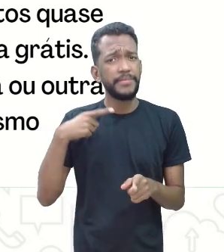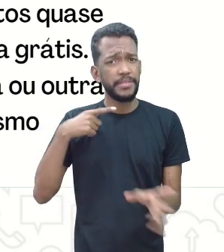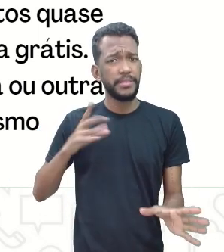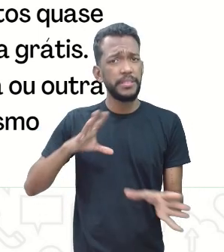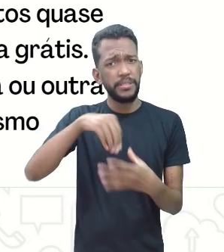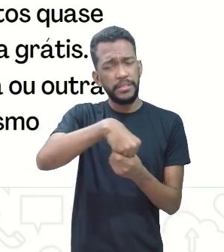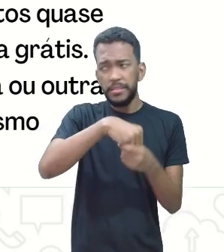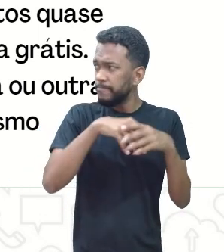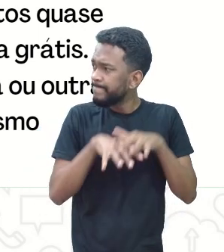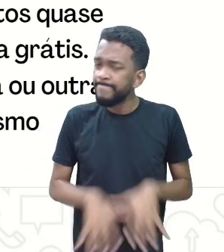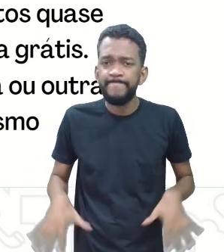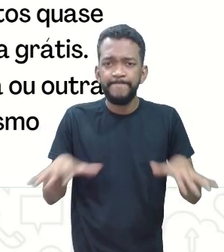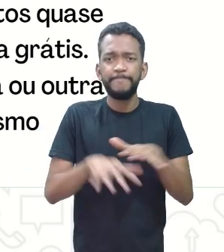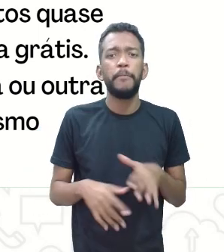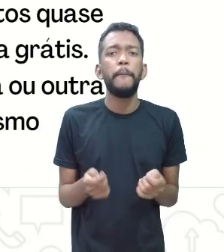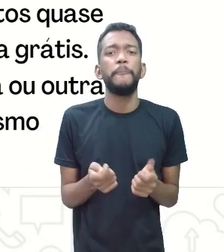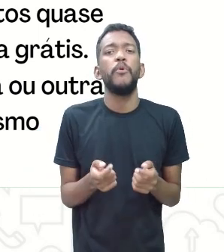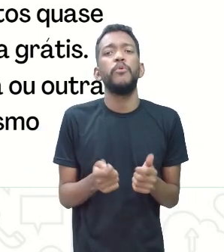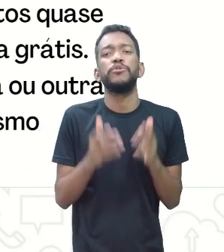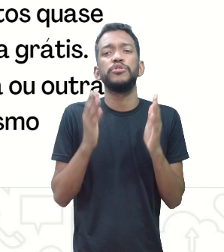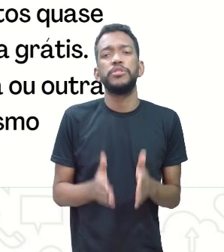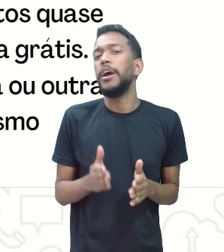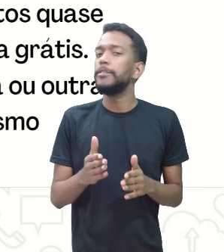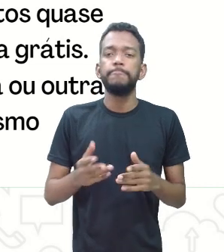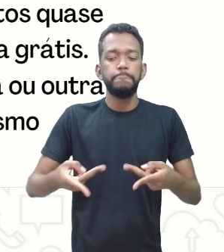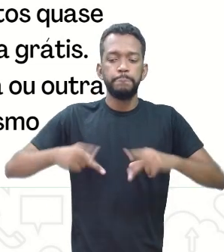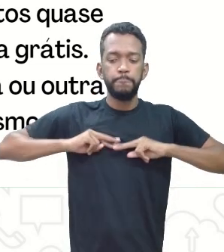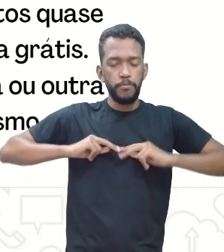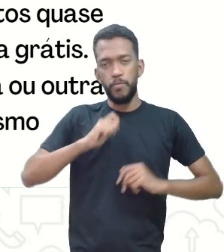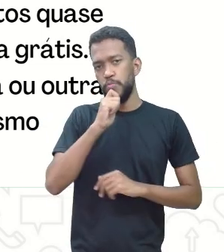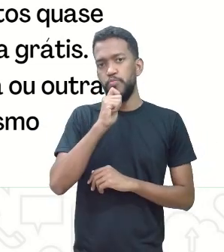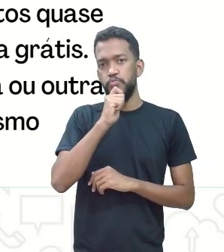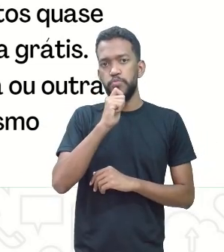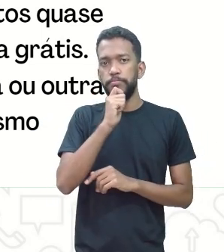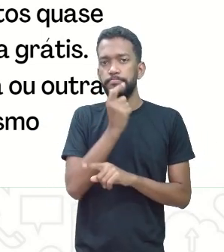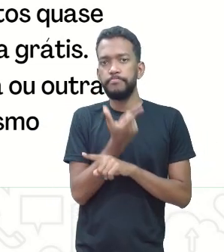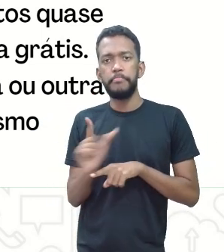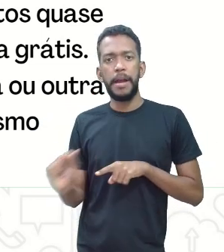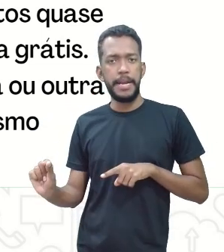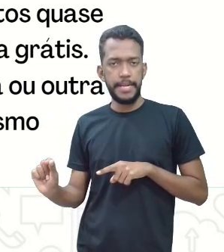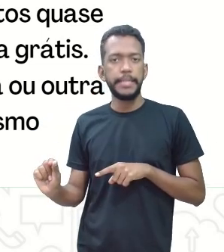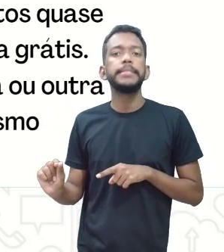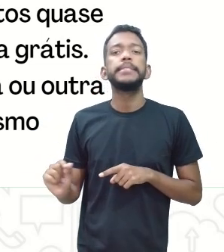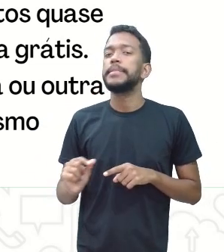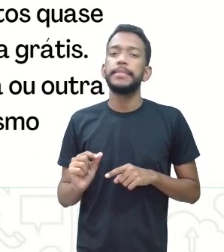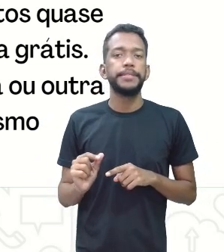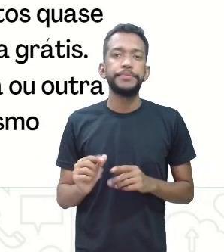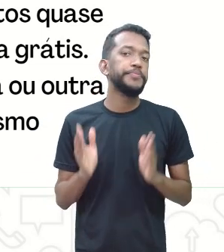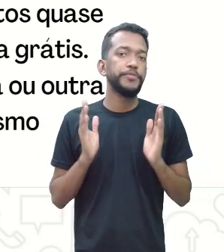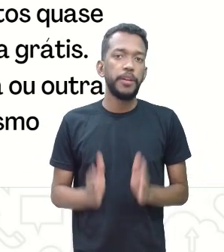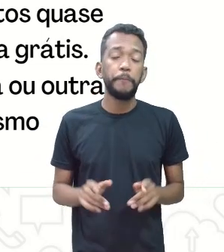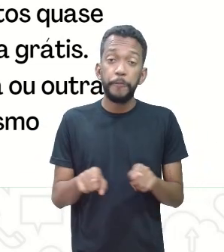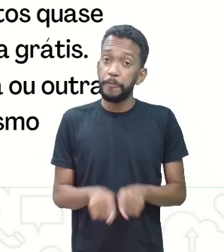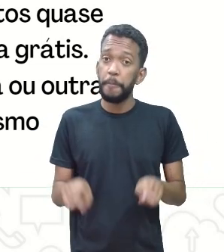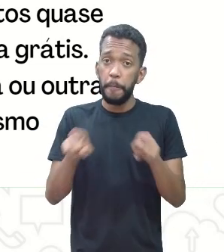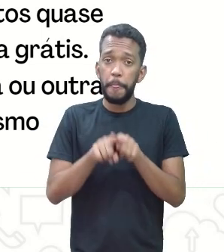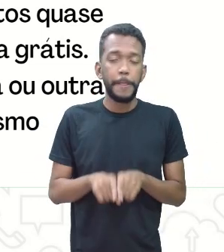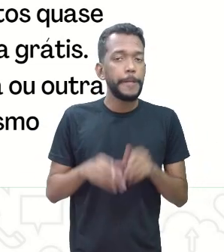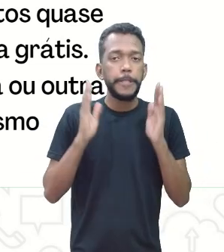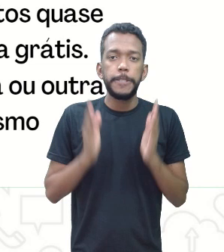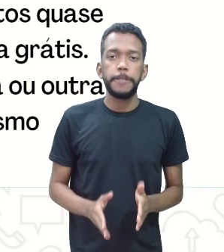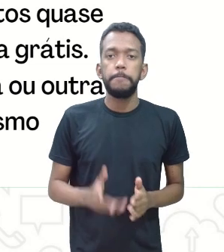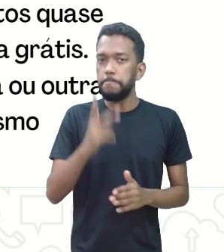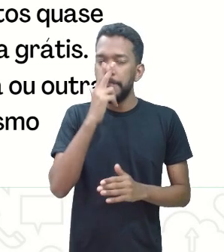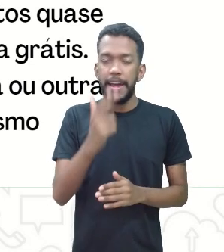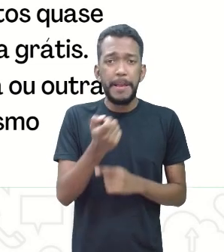companhias, de onde poucos saem sem tê-las contraído. Os medicamentos quase sempre são